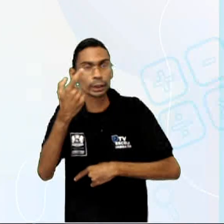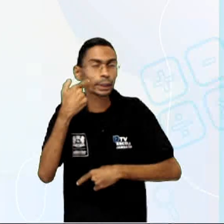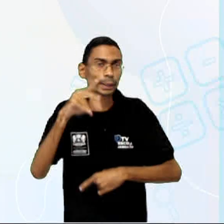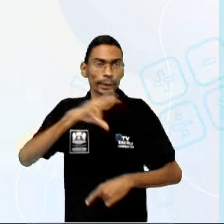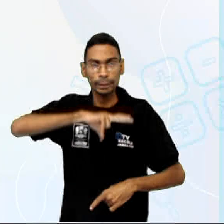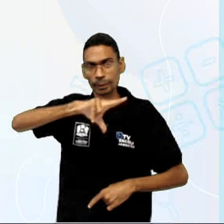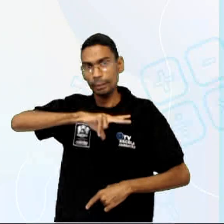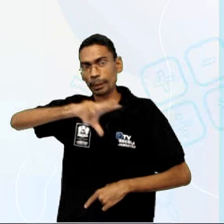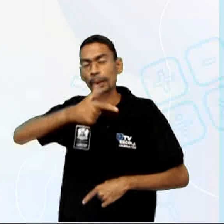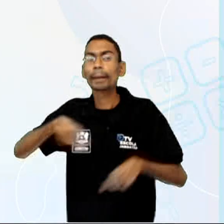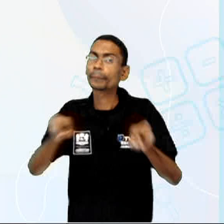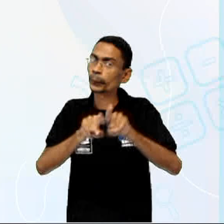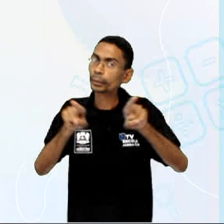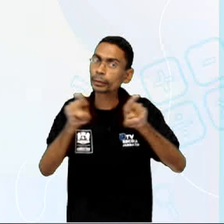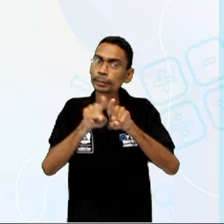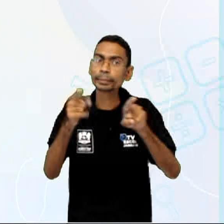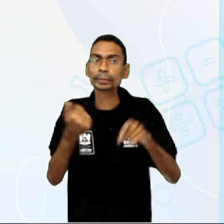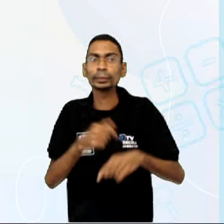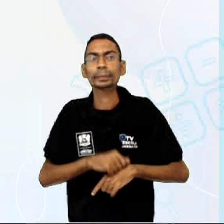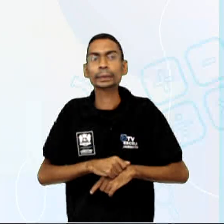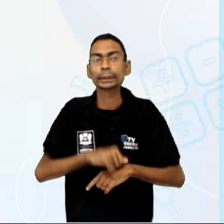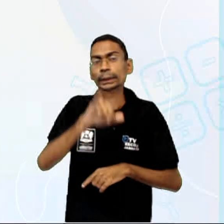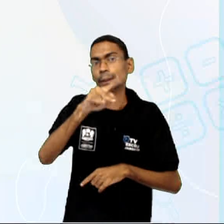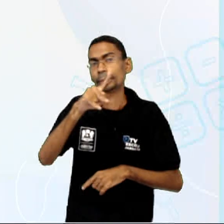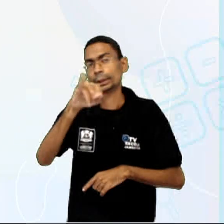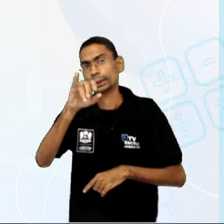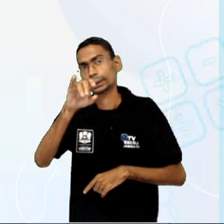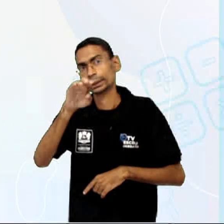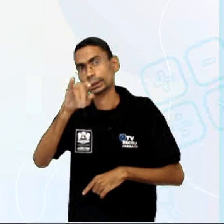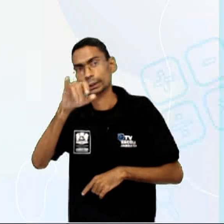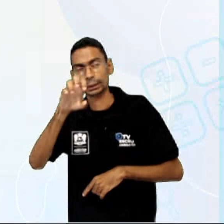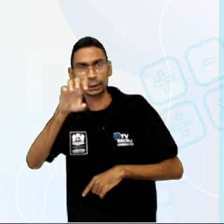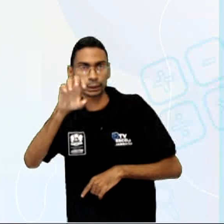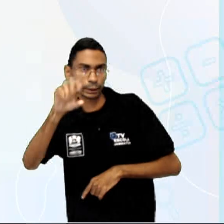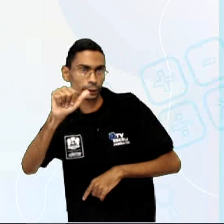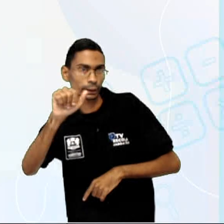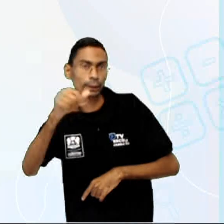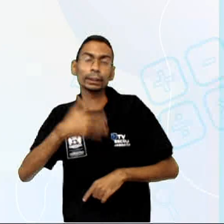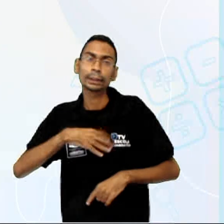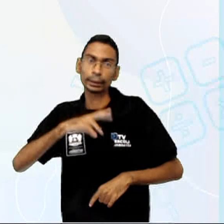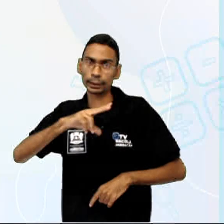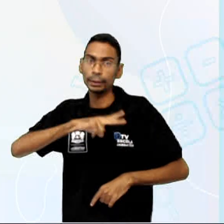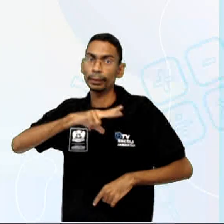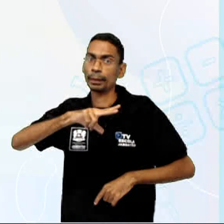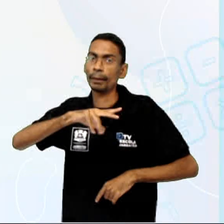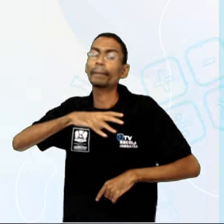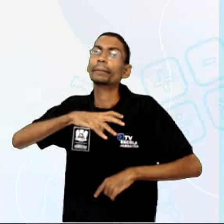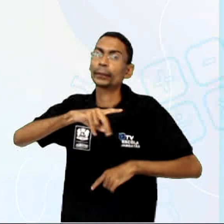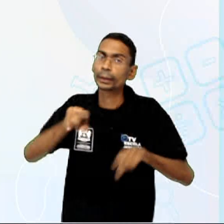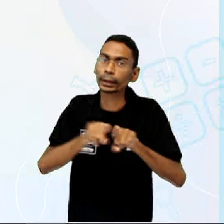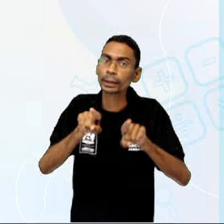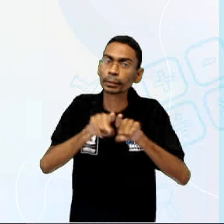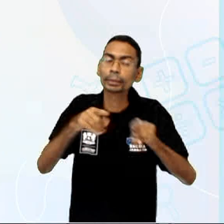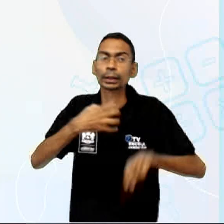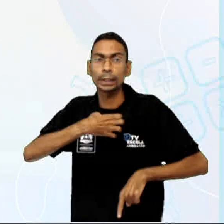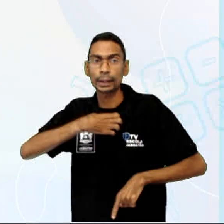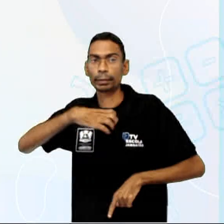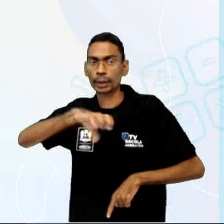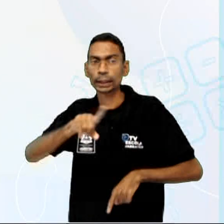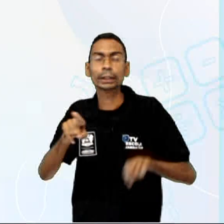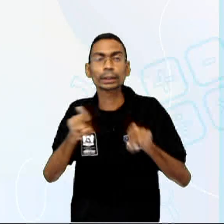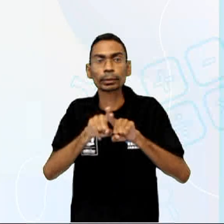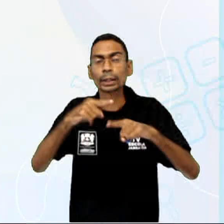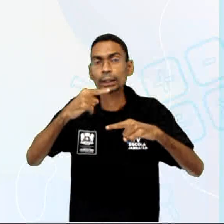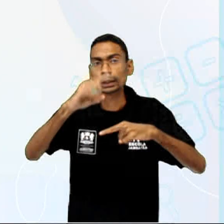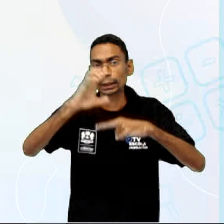de Itamaracá, né, a capitania da Bahia, enfim, várias capitanias que deram muito lucro aí à